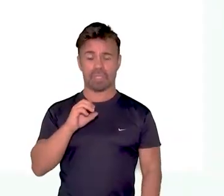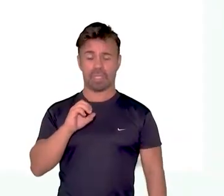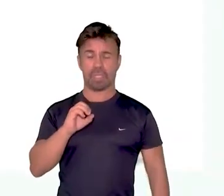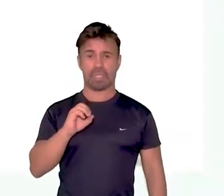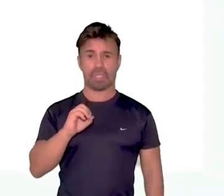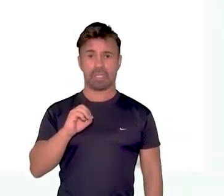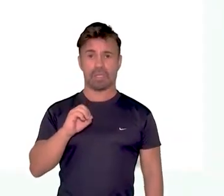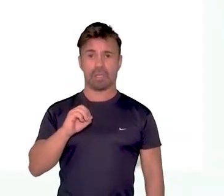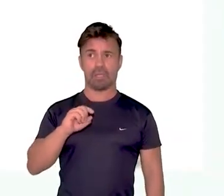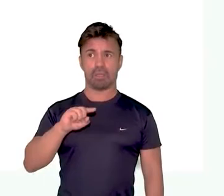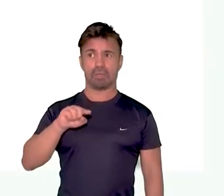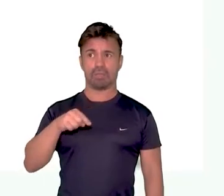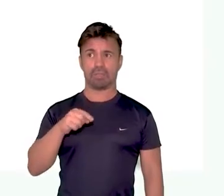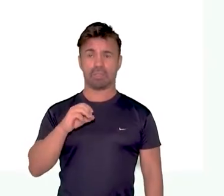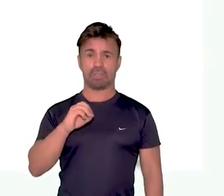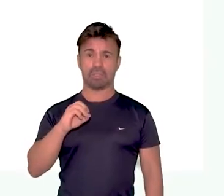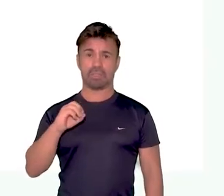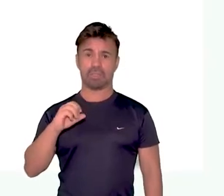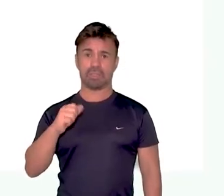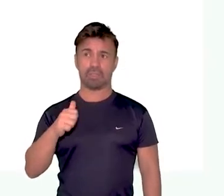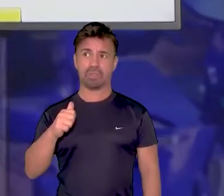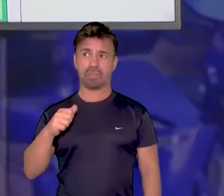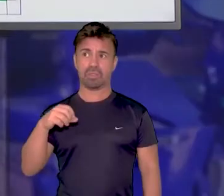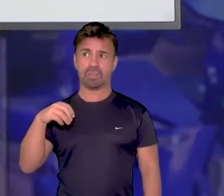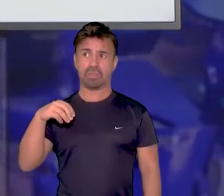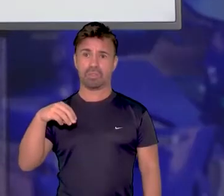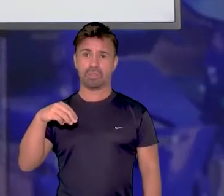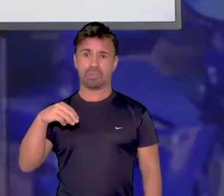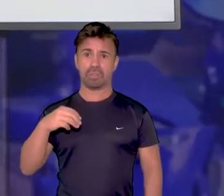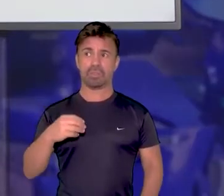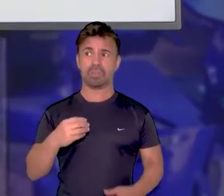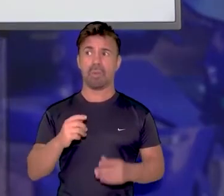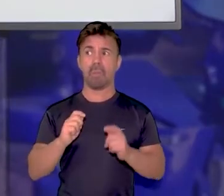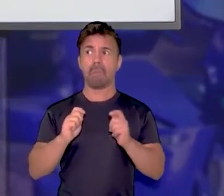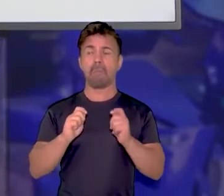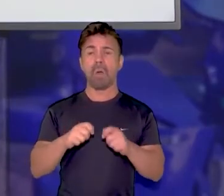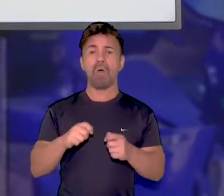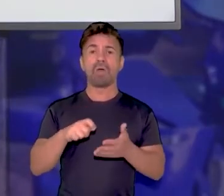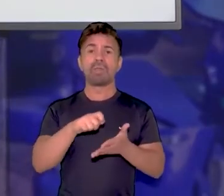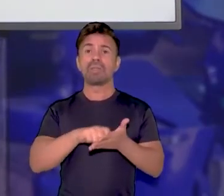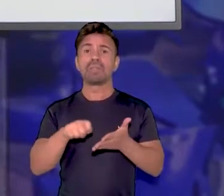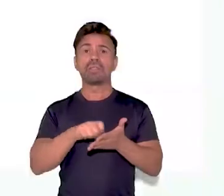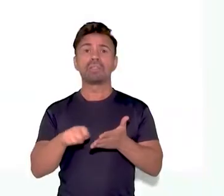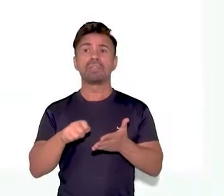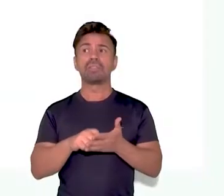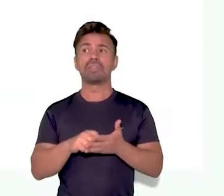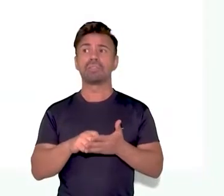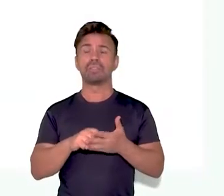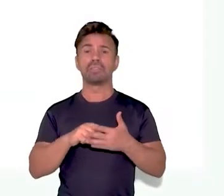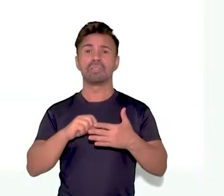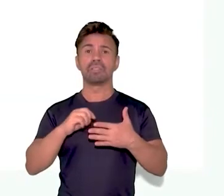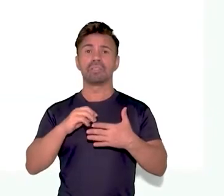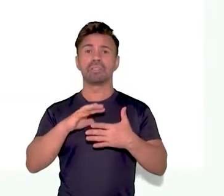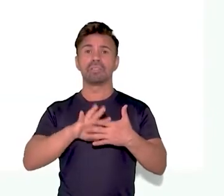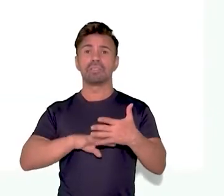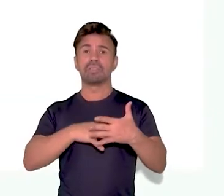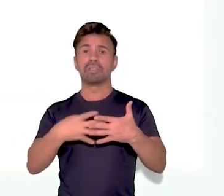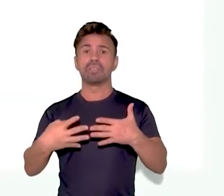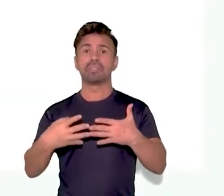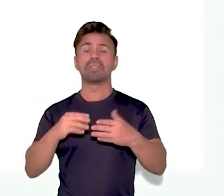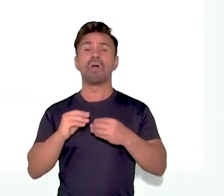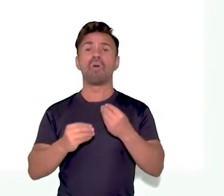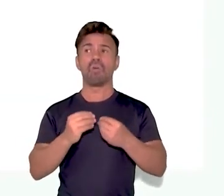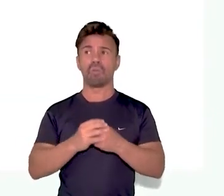então 11 centésimos de milhão mesmo ele pode ser escrito na nossa tabelinha dessa maneira